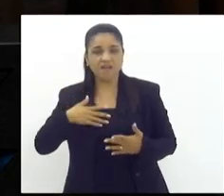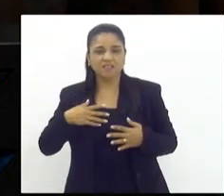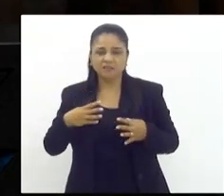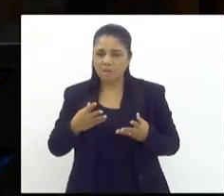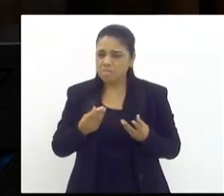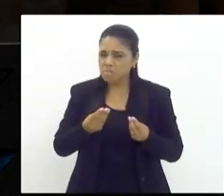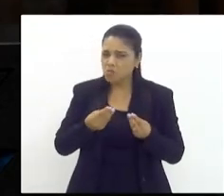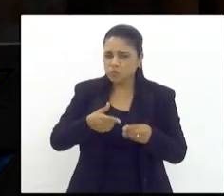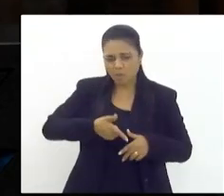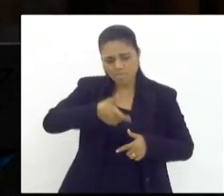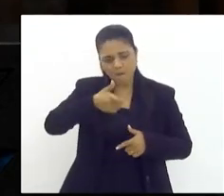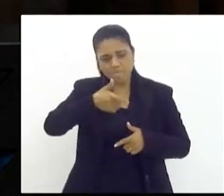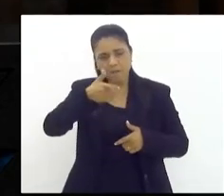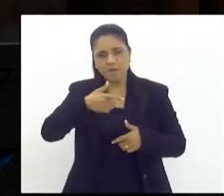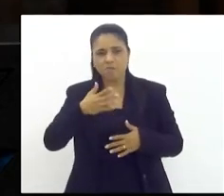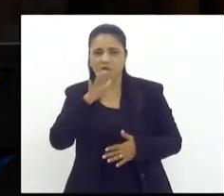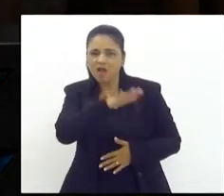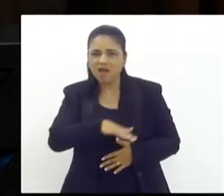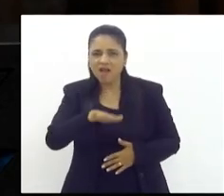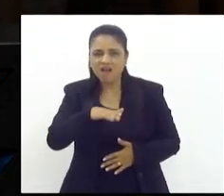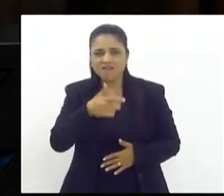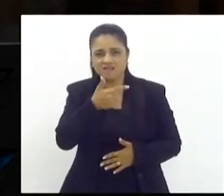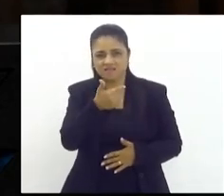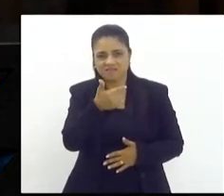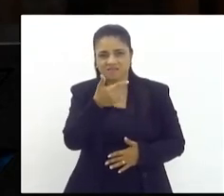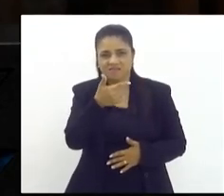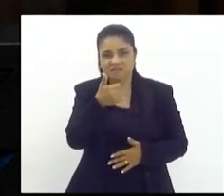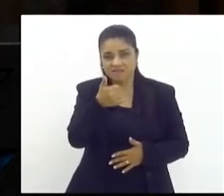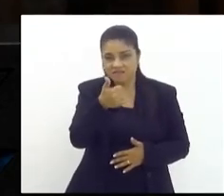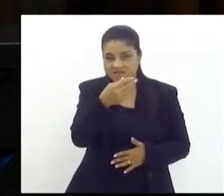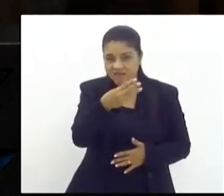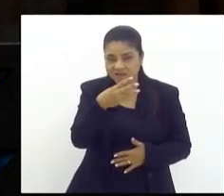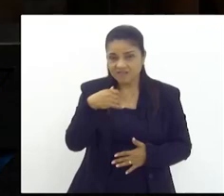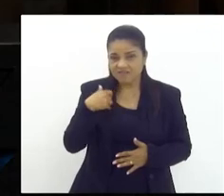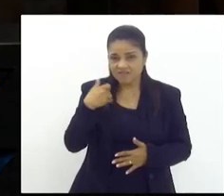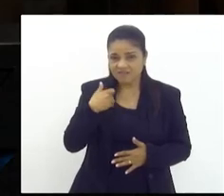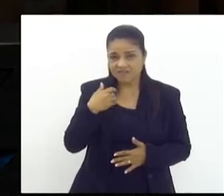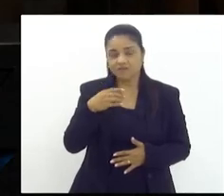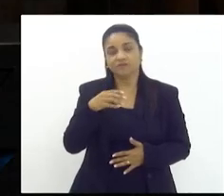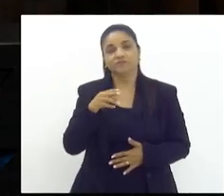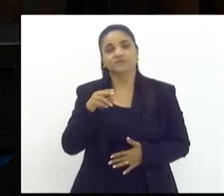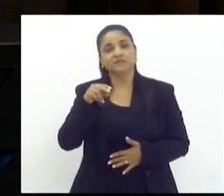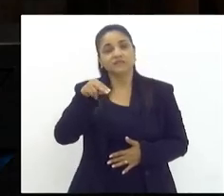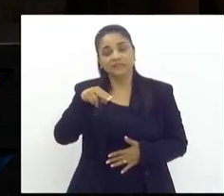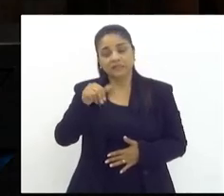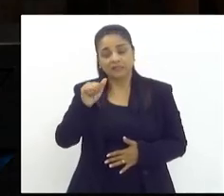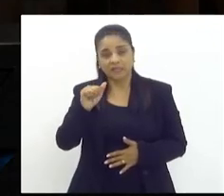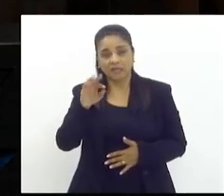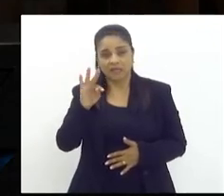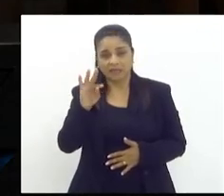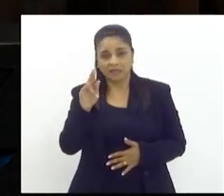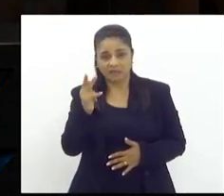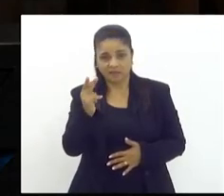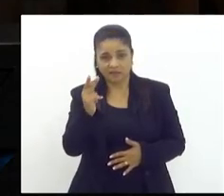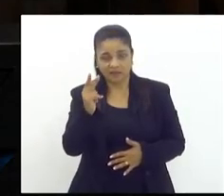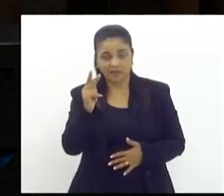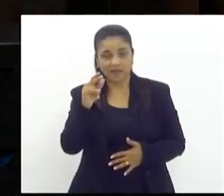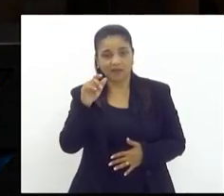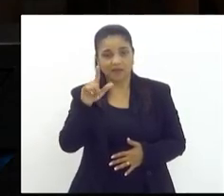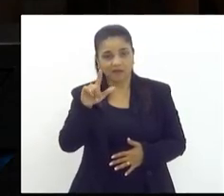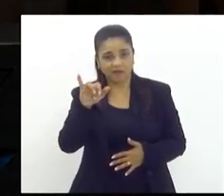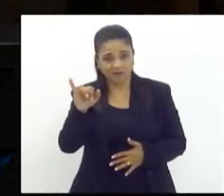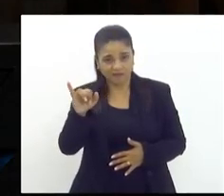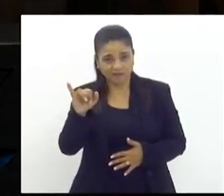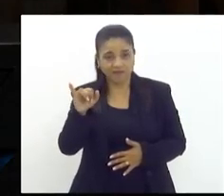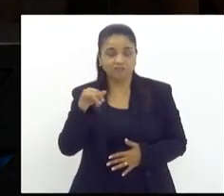em uma criança de 13 anos a senhora Natalie Bezerra tia de Tiago Menezes